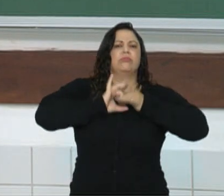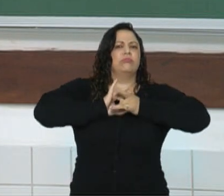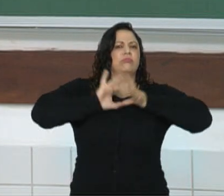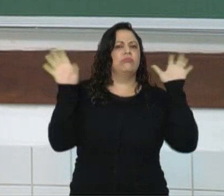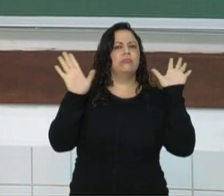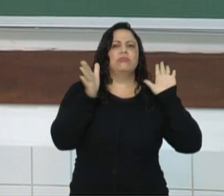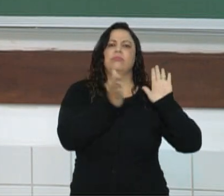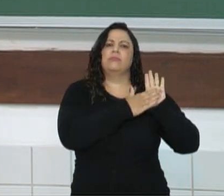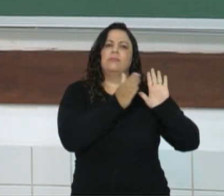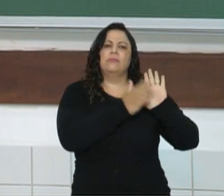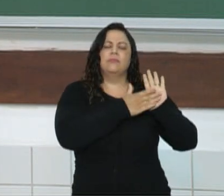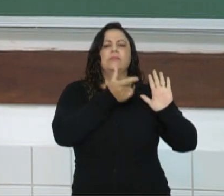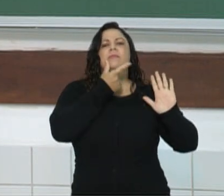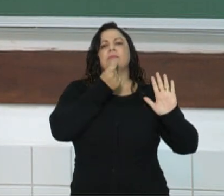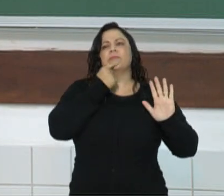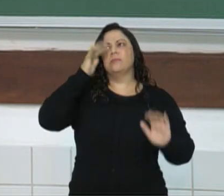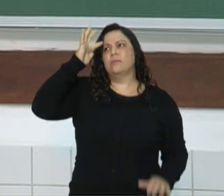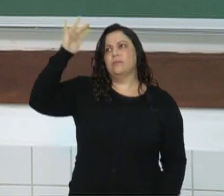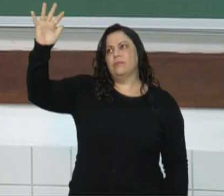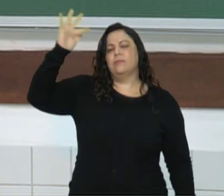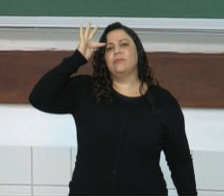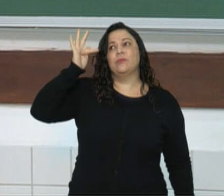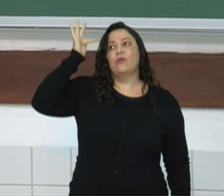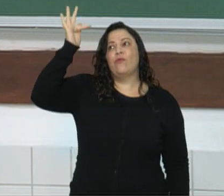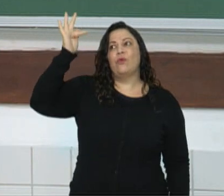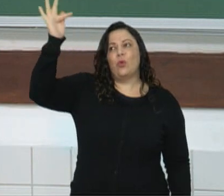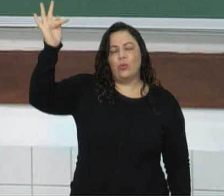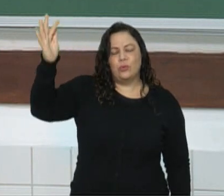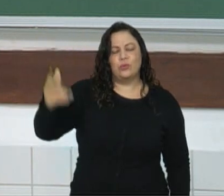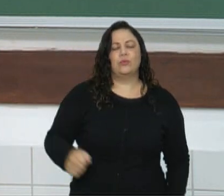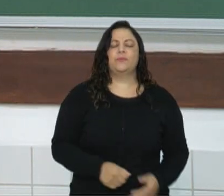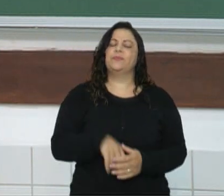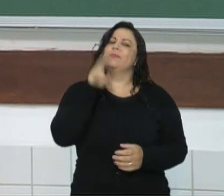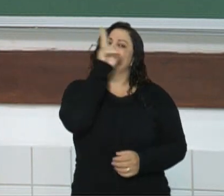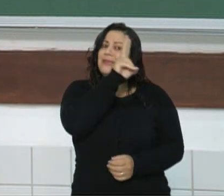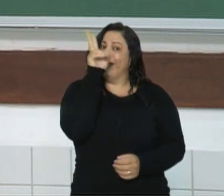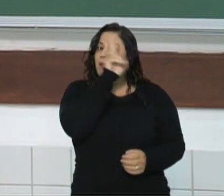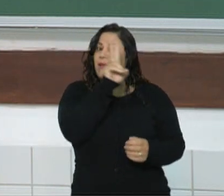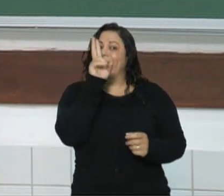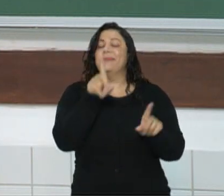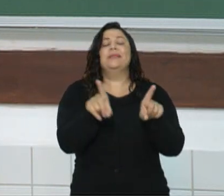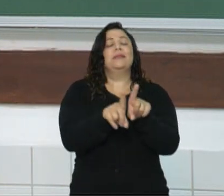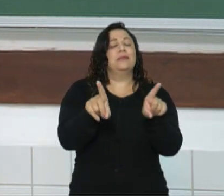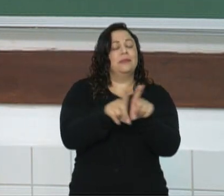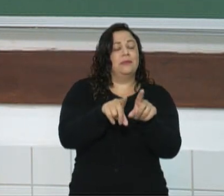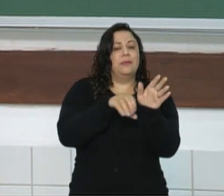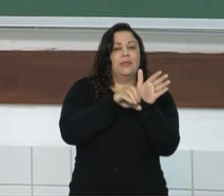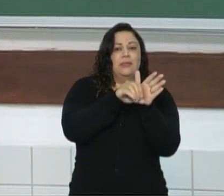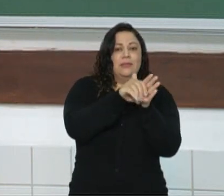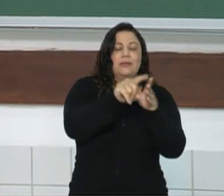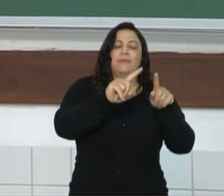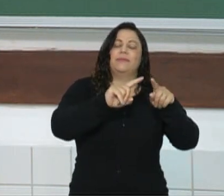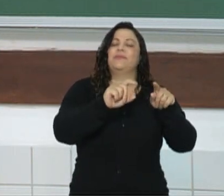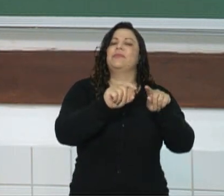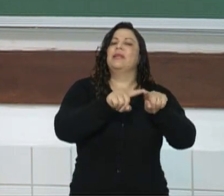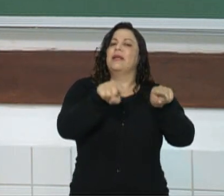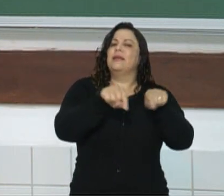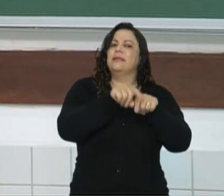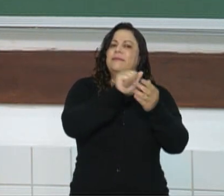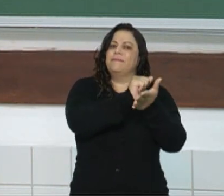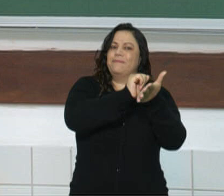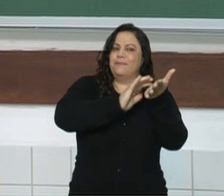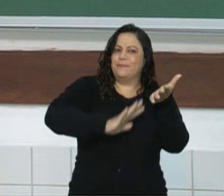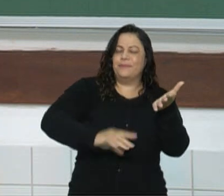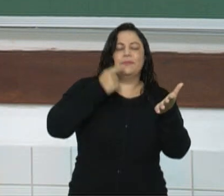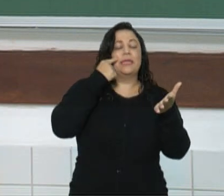Lembre-se, fazer as atividades no Classroom garante a sua presença e, obviamente, o seu